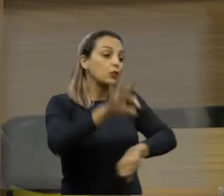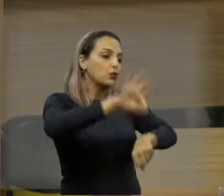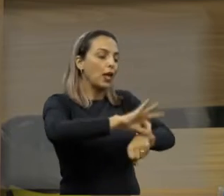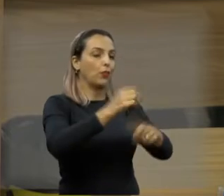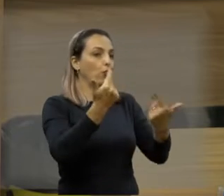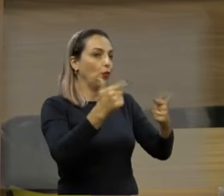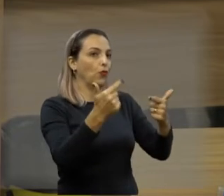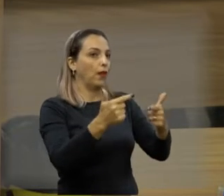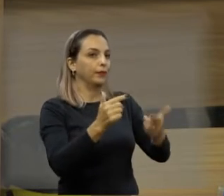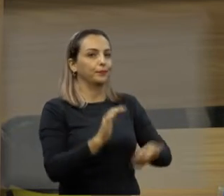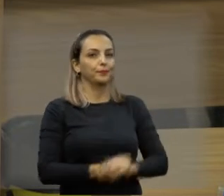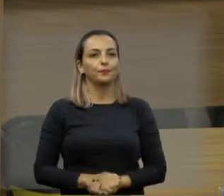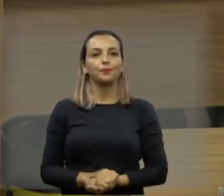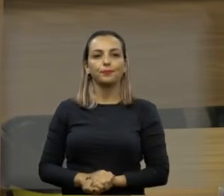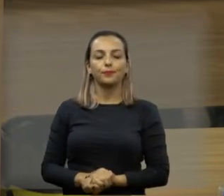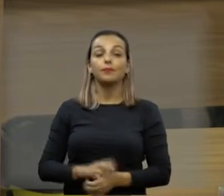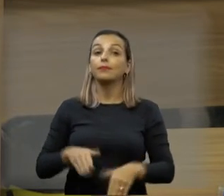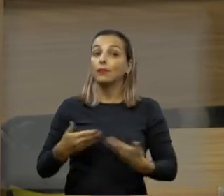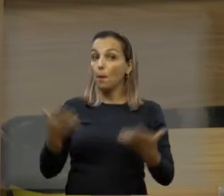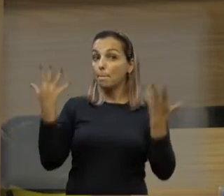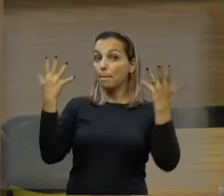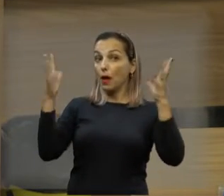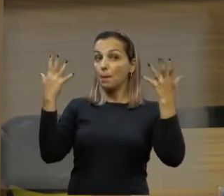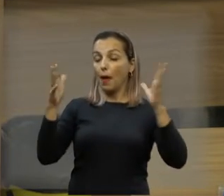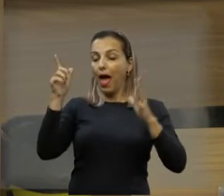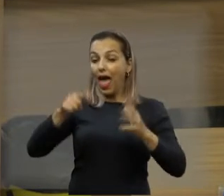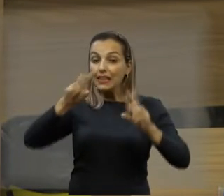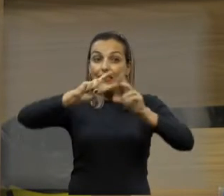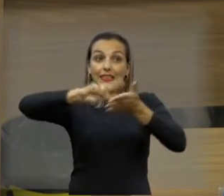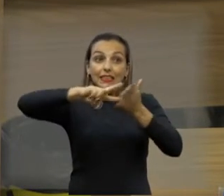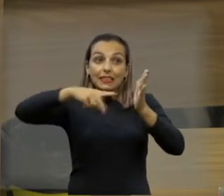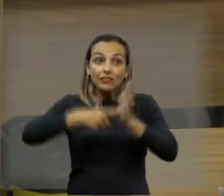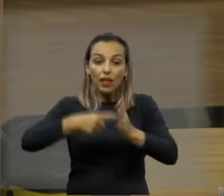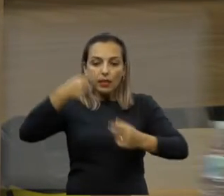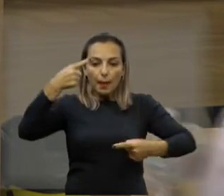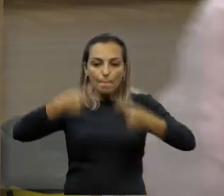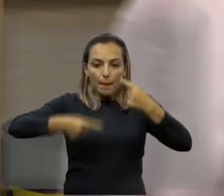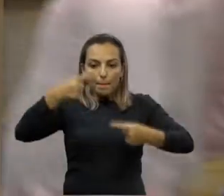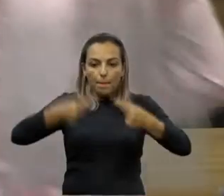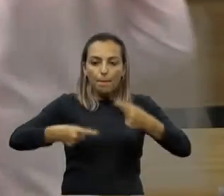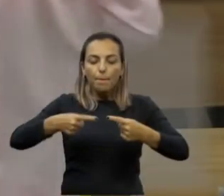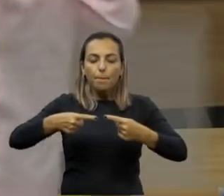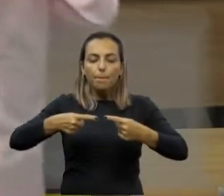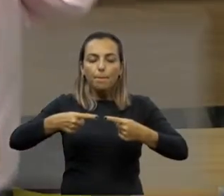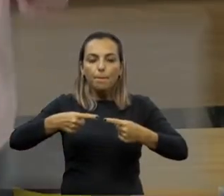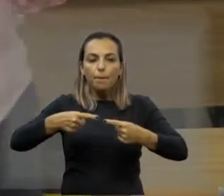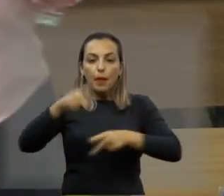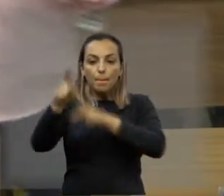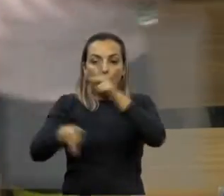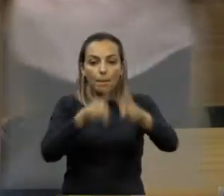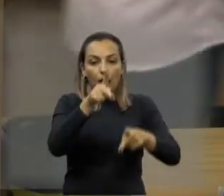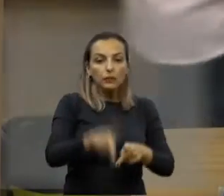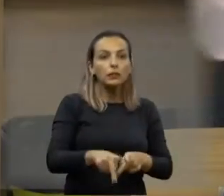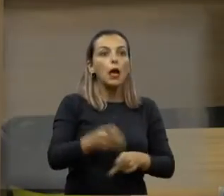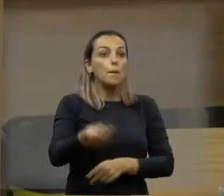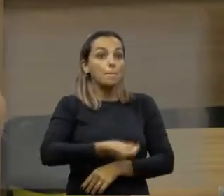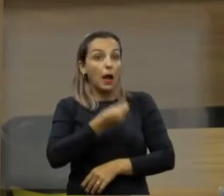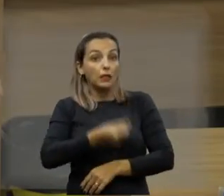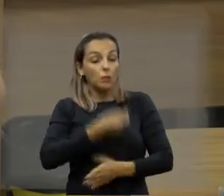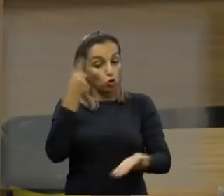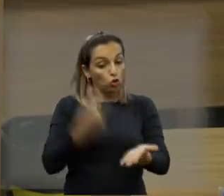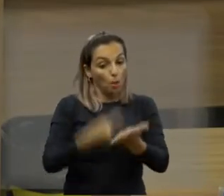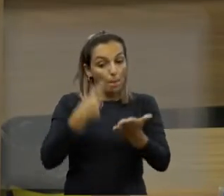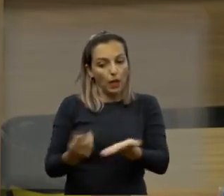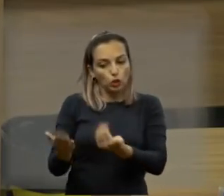então eu queria parabenizar dizer que isso é Participação Popular fala que isso é compromisso com a juventude e com